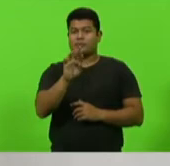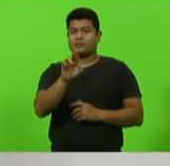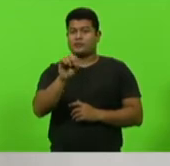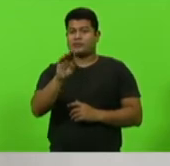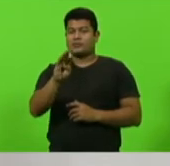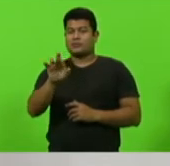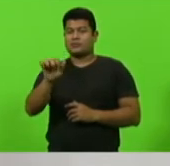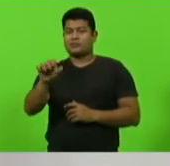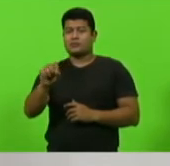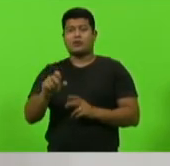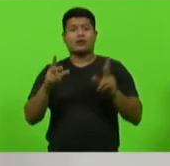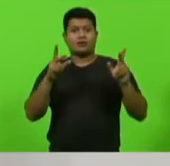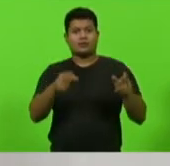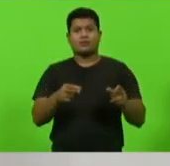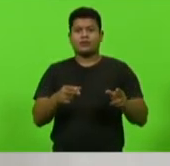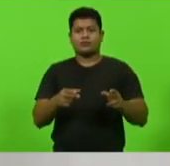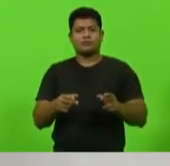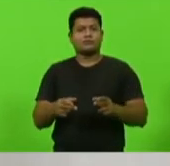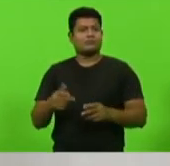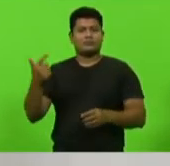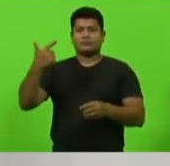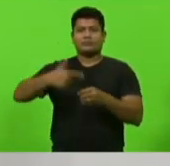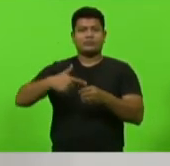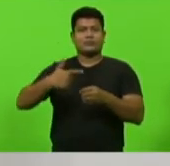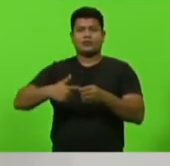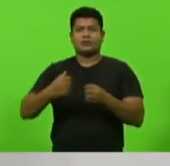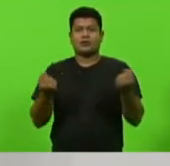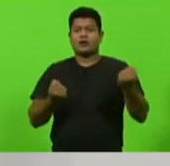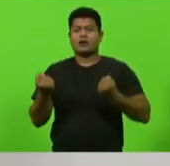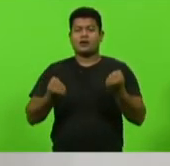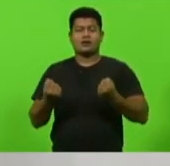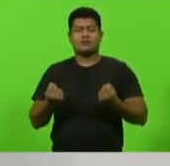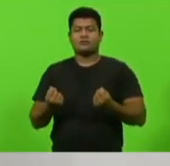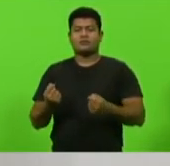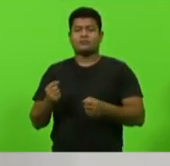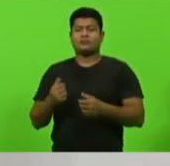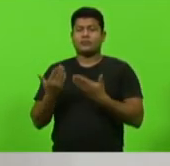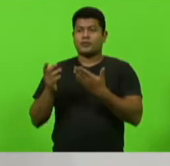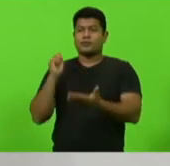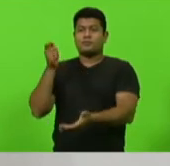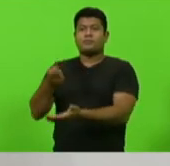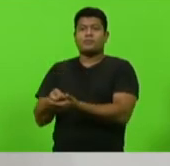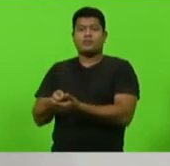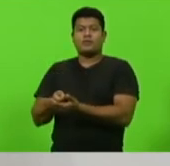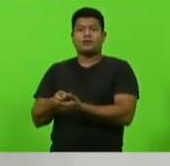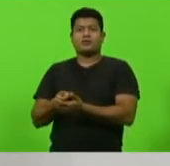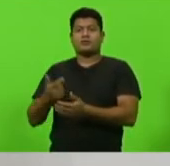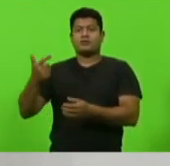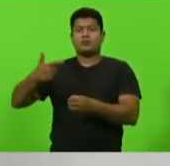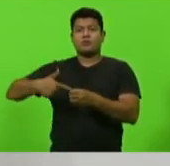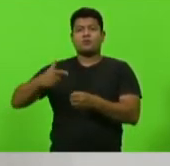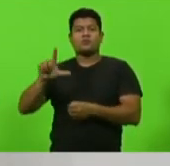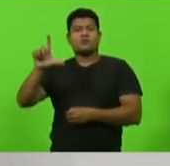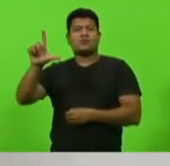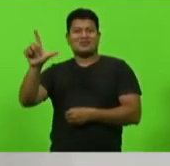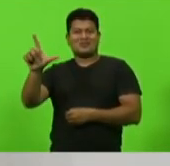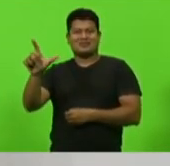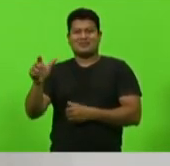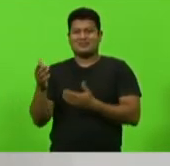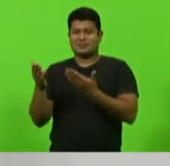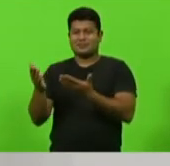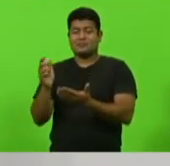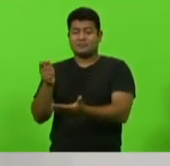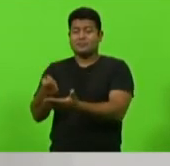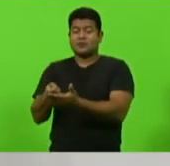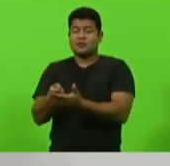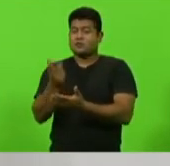mesma coisa. Você paga um litro de gasolina para a Petrobras e o outro litro de gasolina você paga para o acionista.